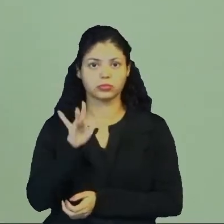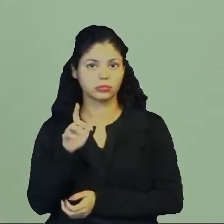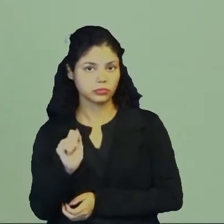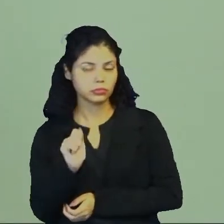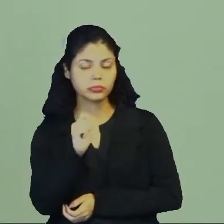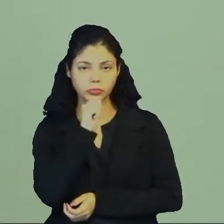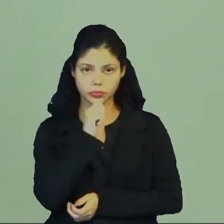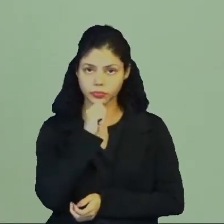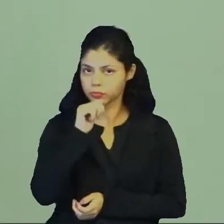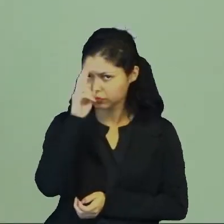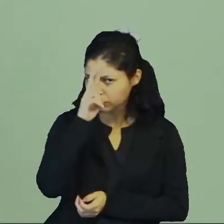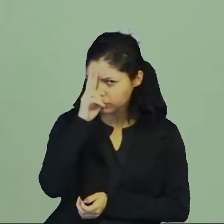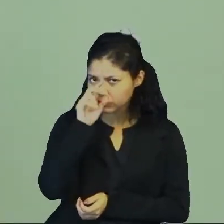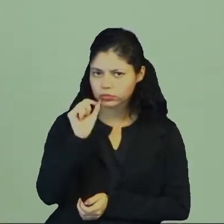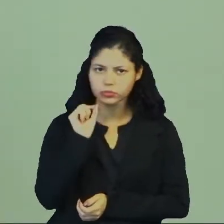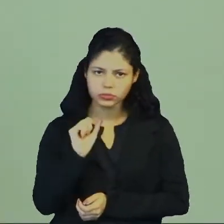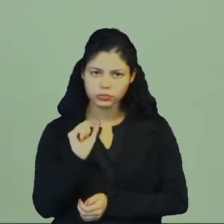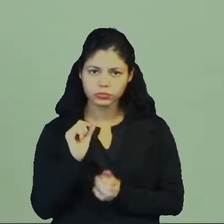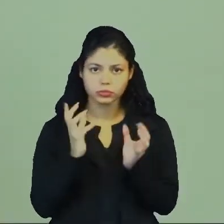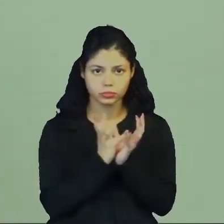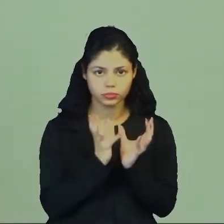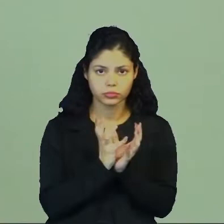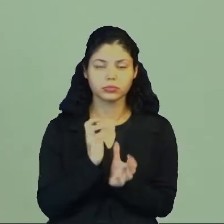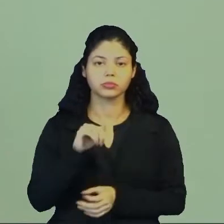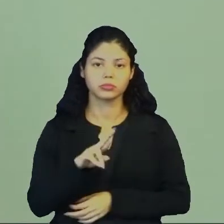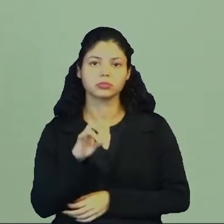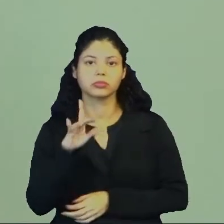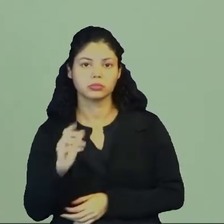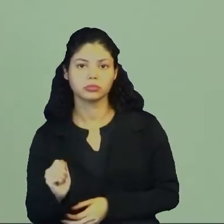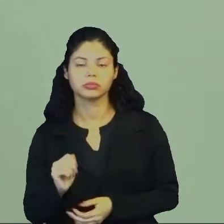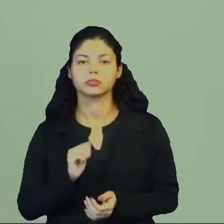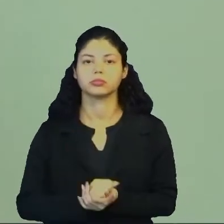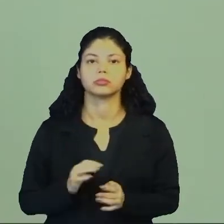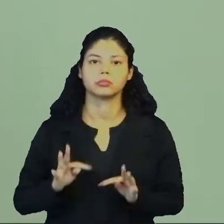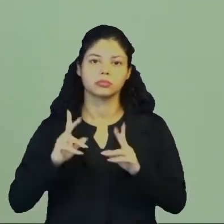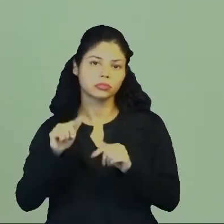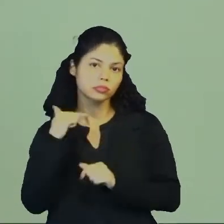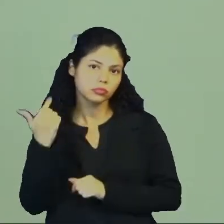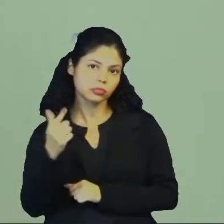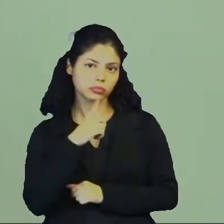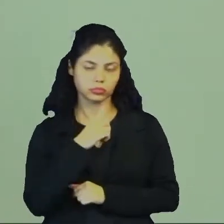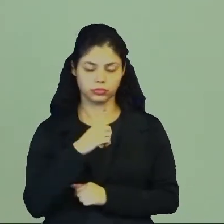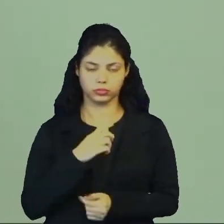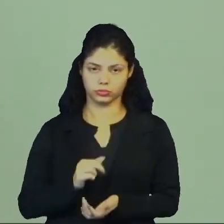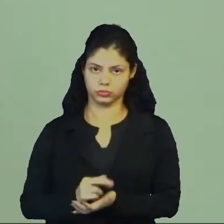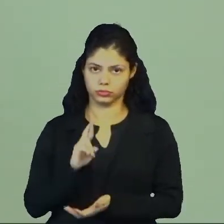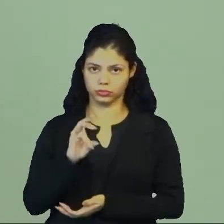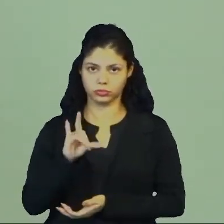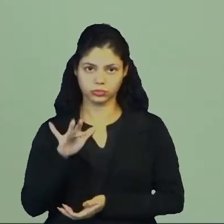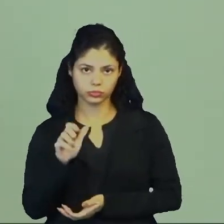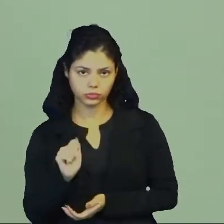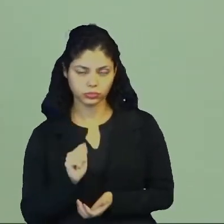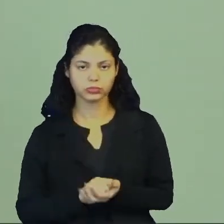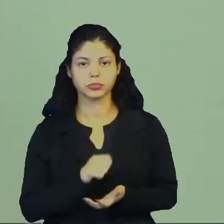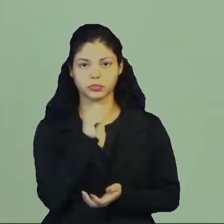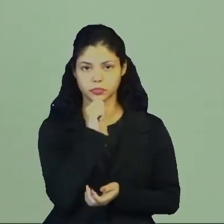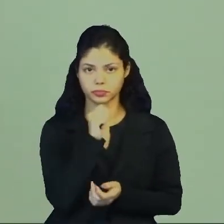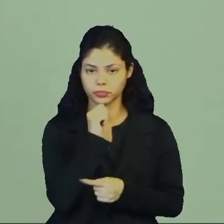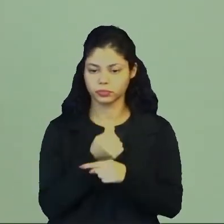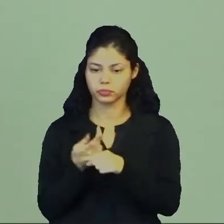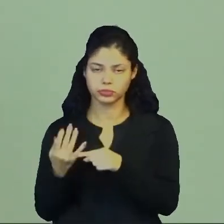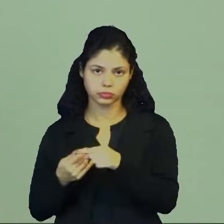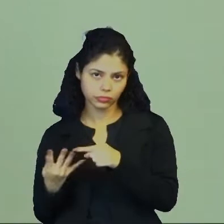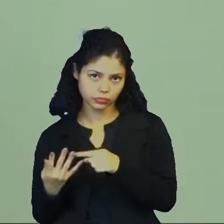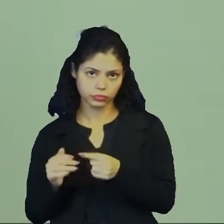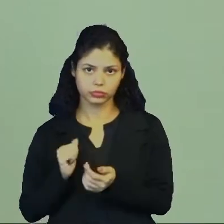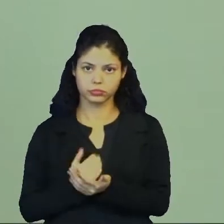E aí você lembra lá do conjunto dos números naturais, os inteiros e depois vem os racionais. Então, as frações, ela na